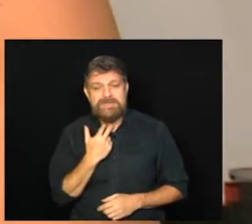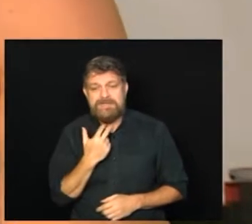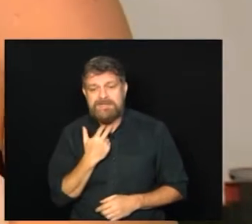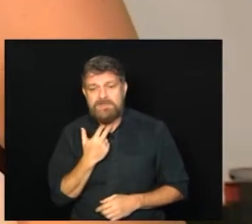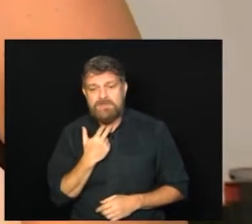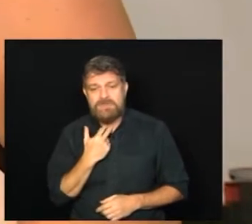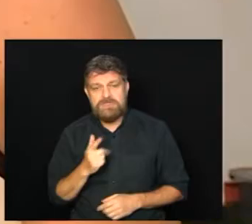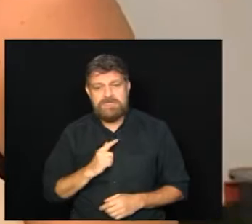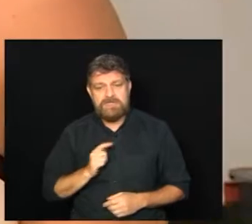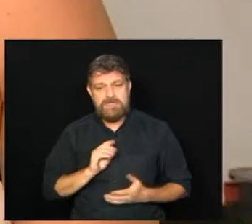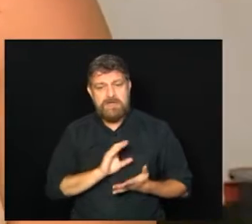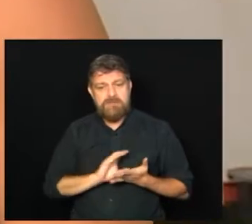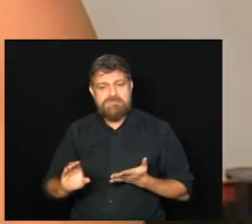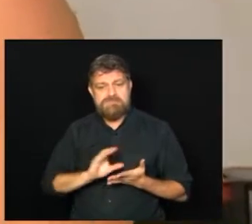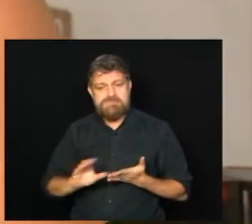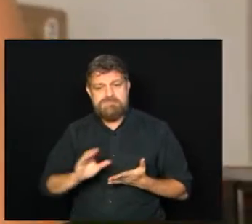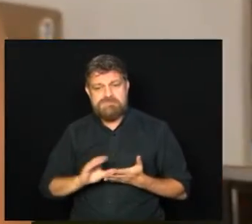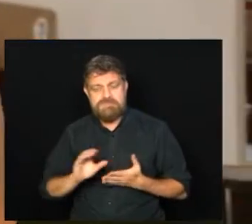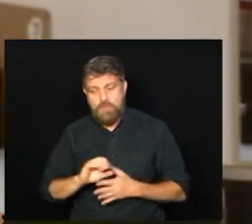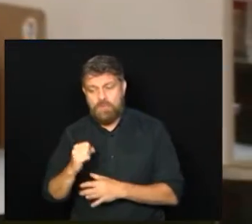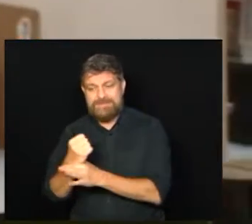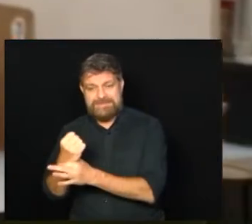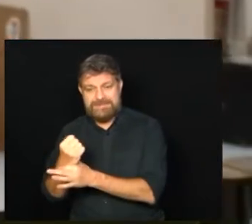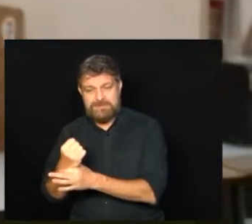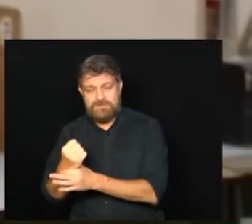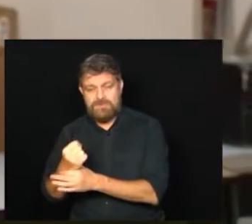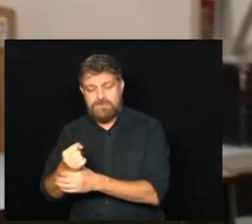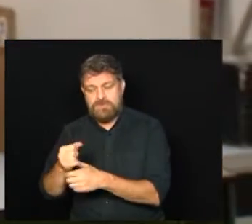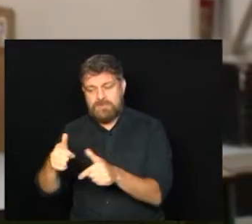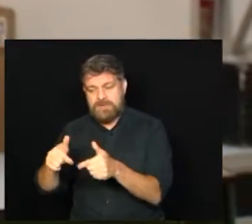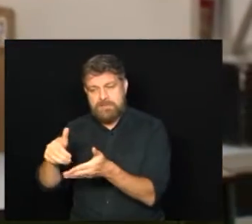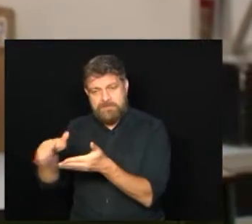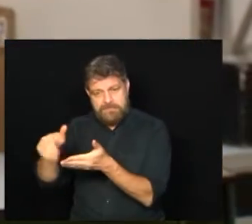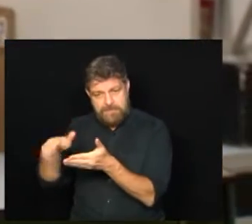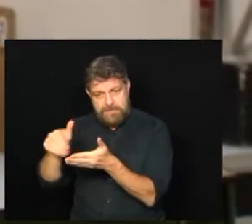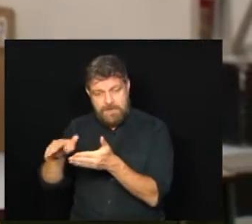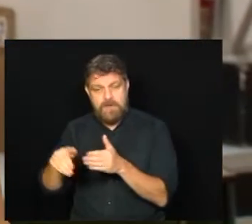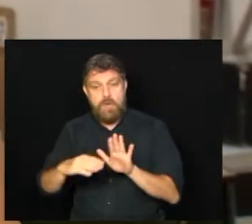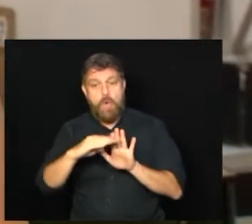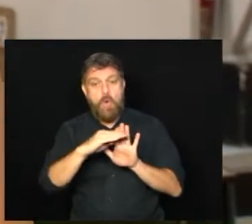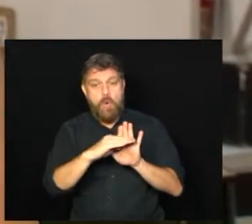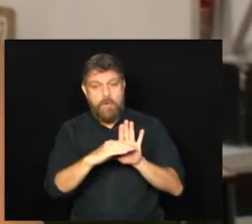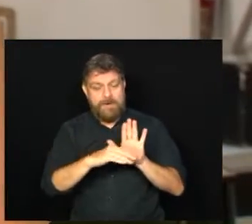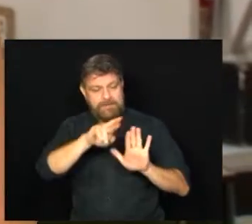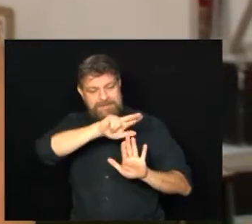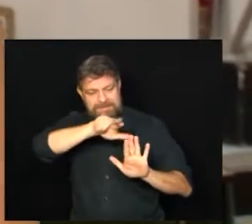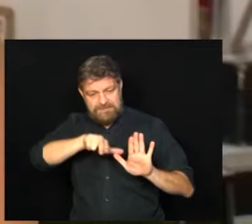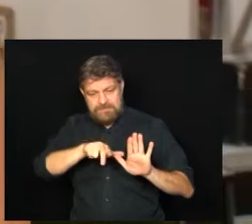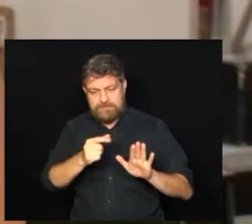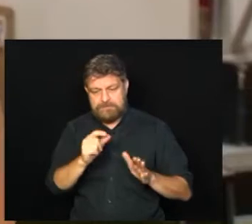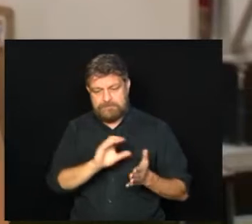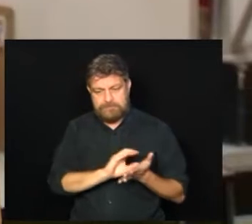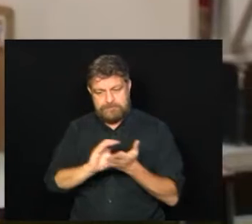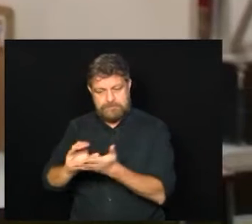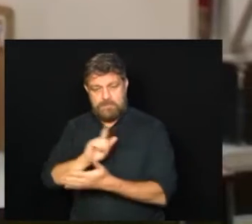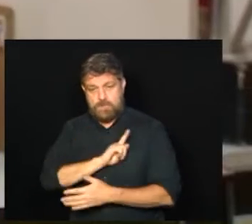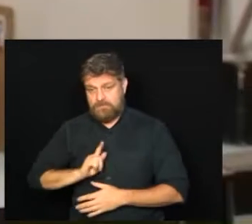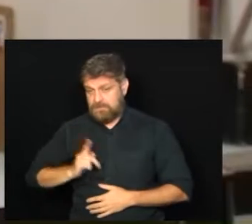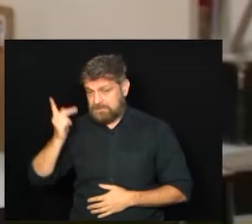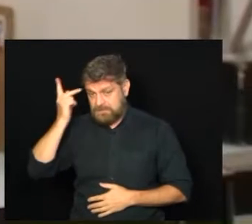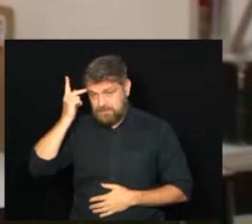sendo beneficiadas com o seguro-desemprego e outros programas de auxílio do estado de São